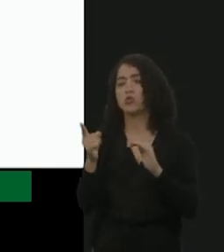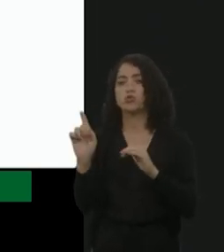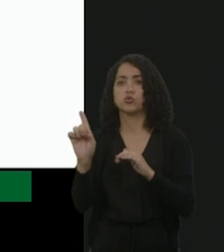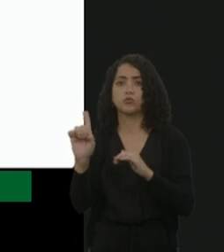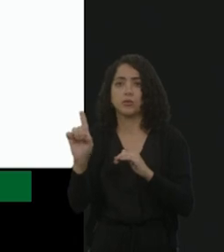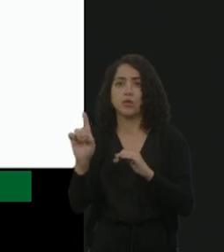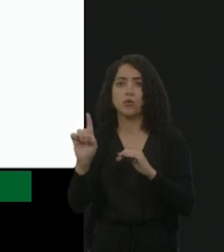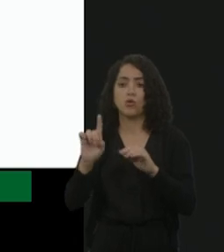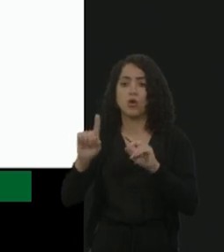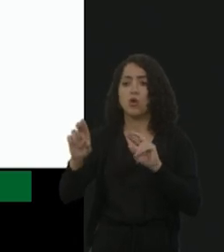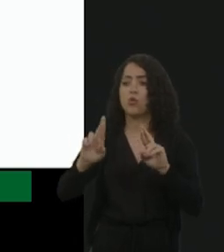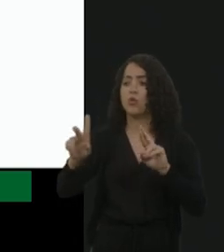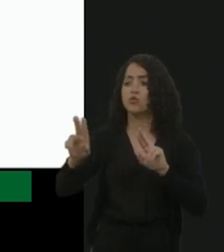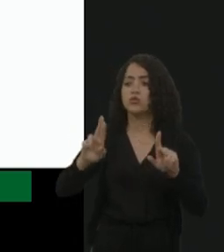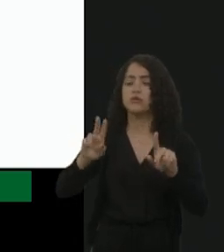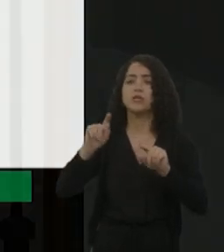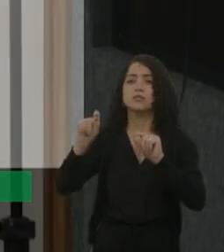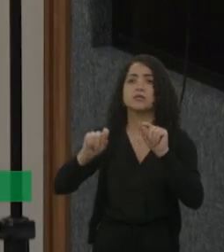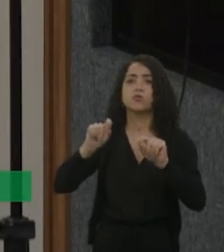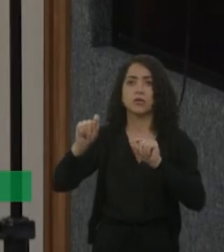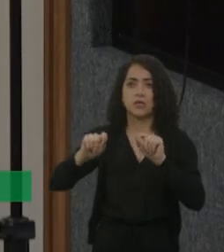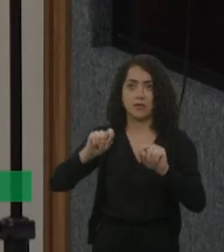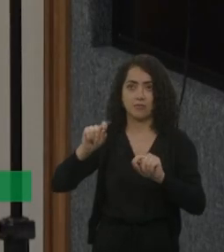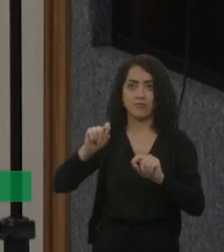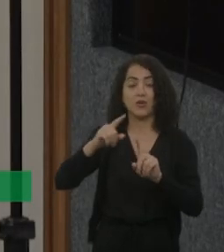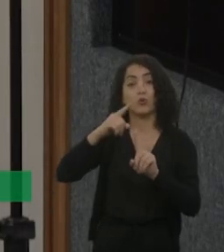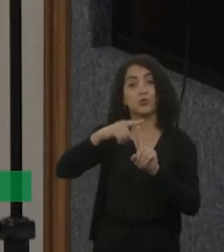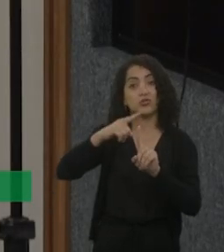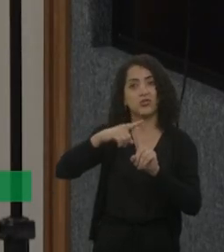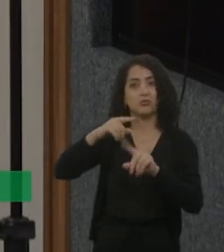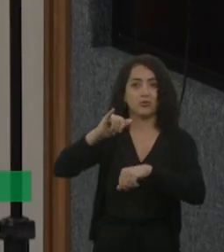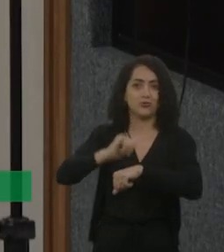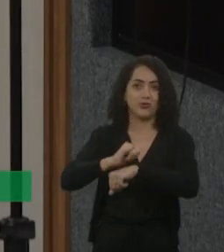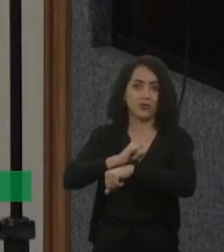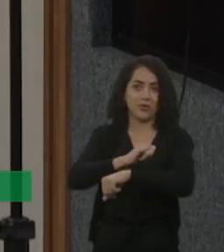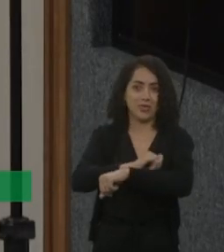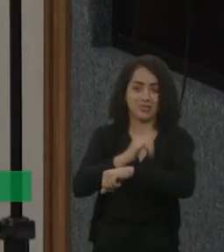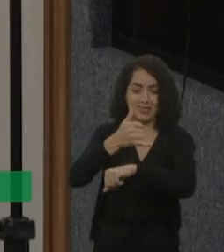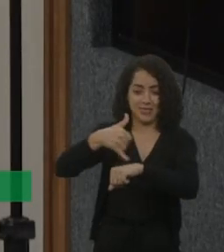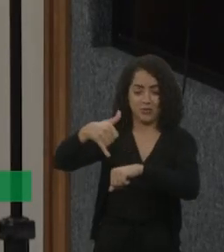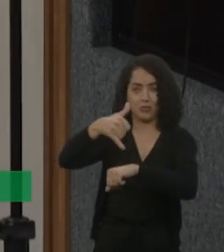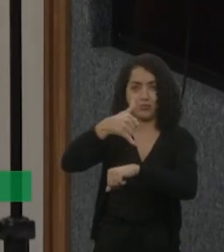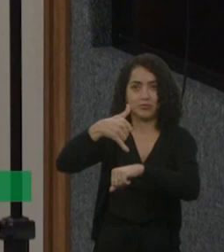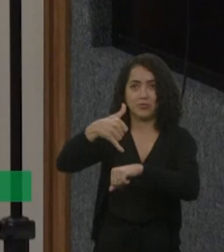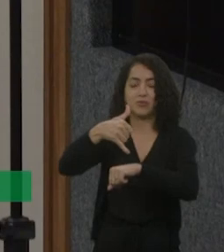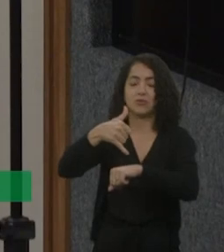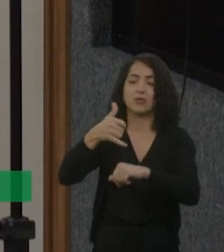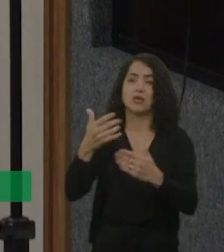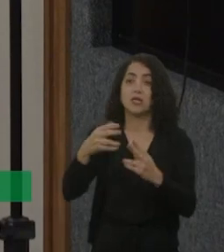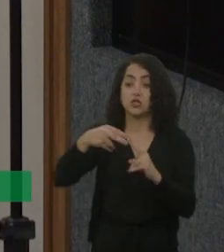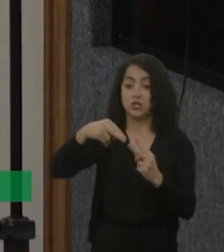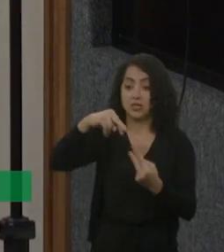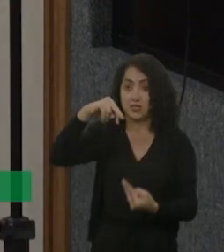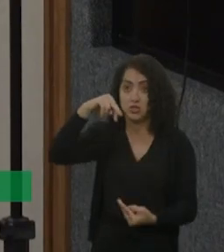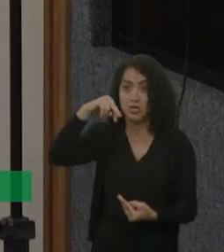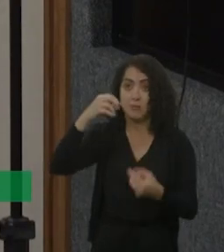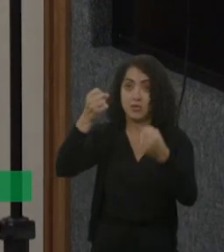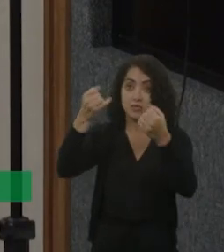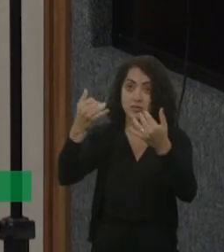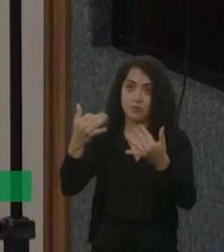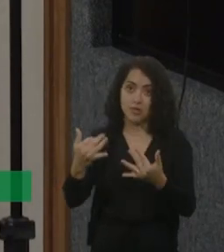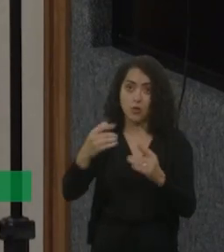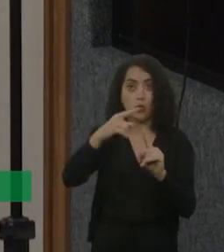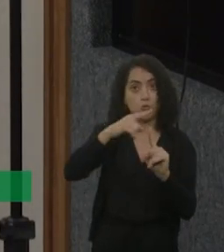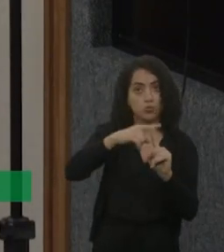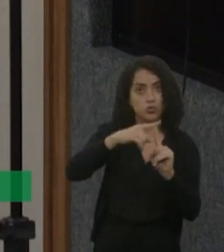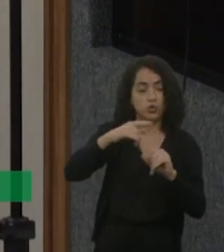que me diferencia? Na verdade, o tipo de colesterol. Então, geneticamente falando, eu vou ter um tipo de